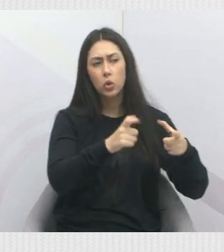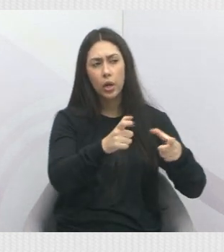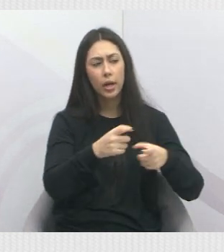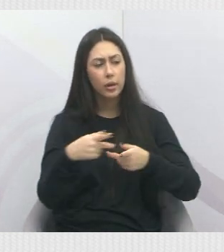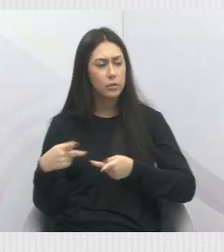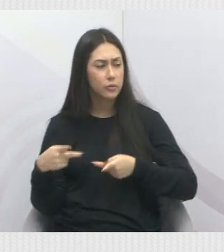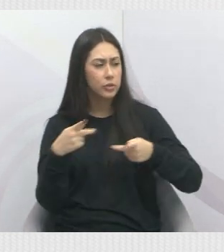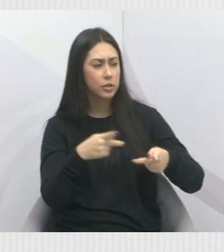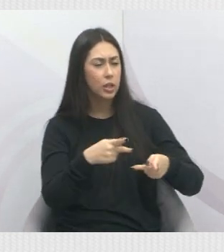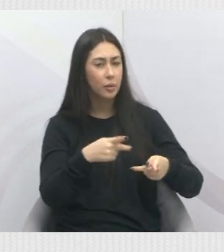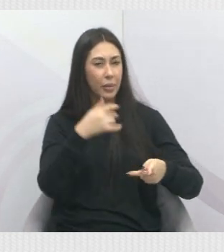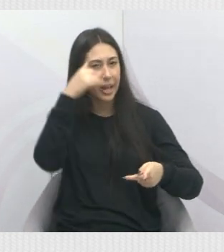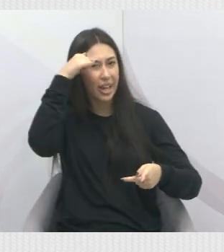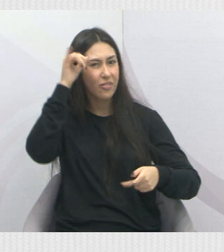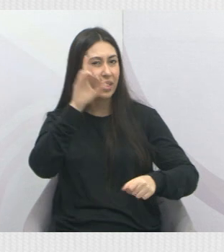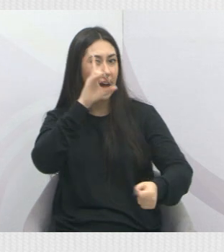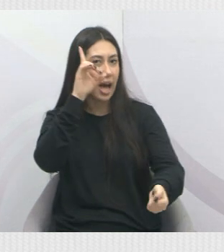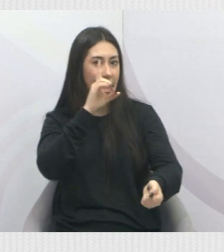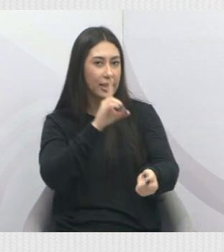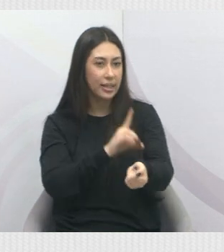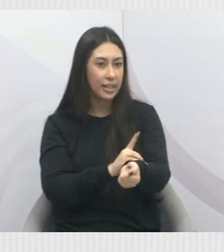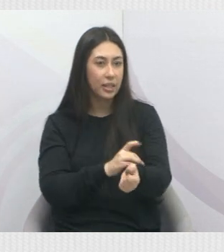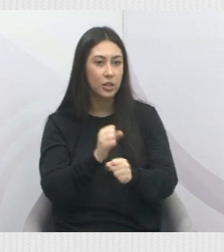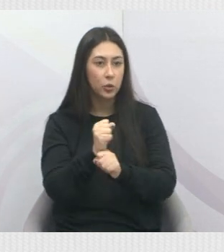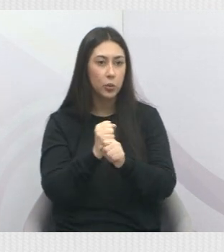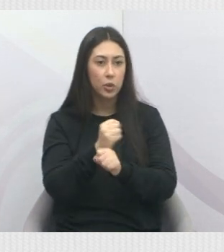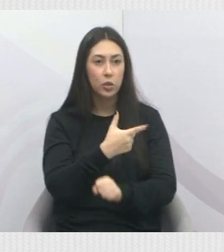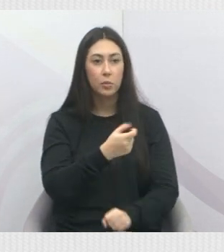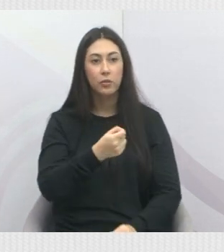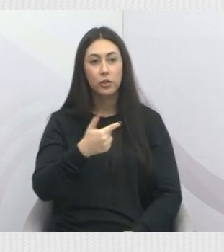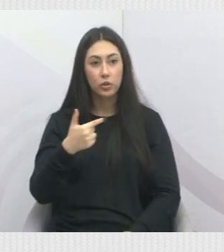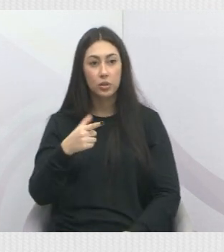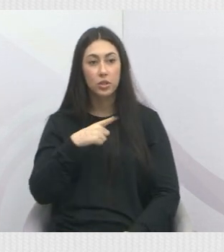aegypti. Tivemos em 2022